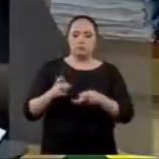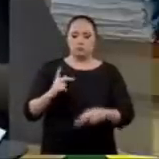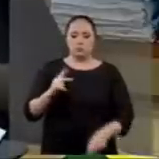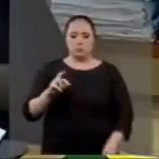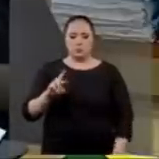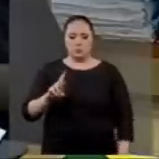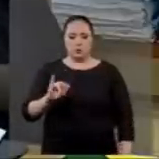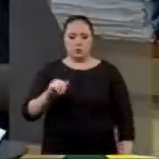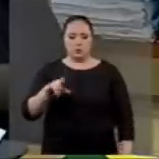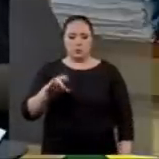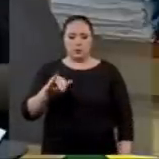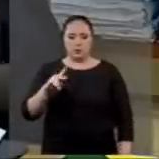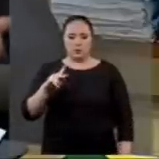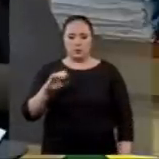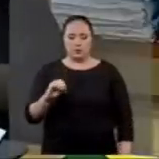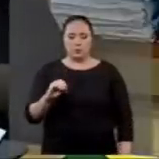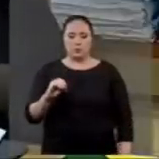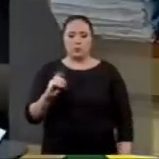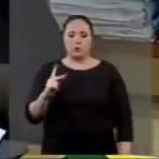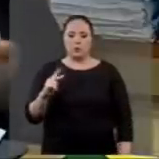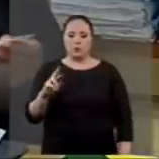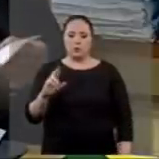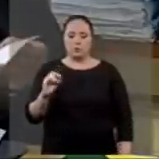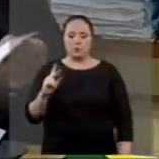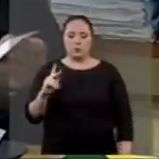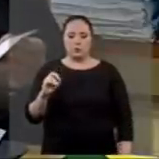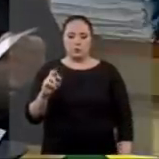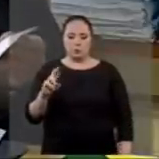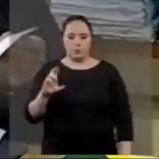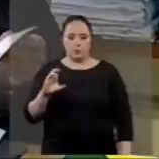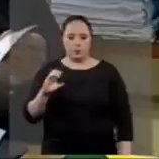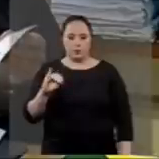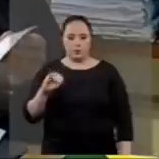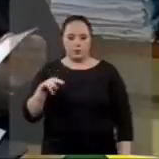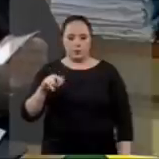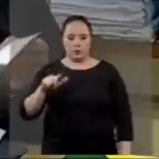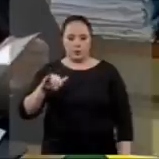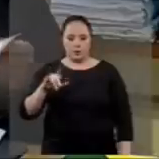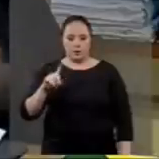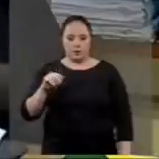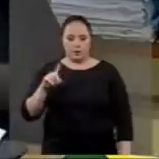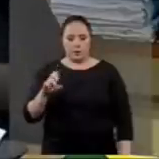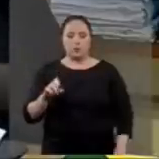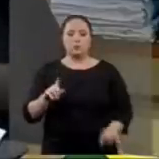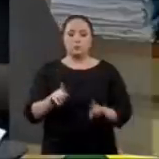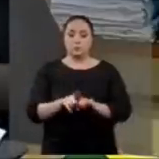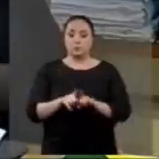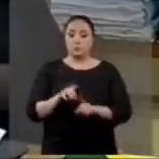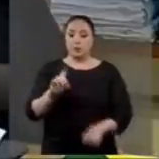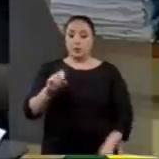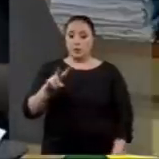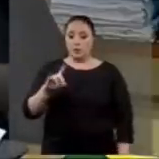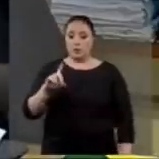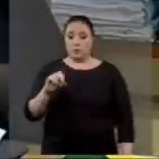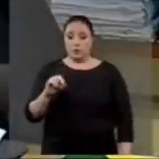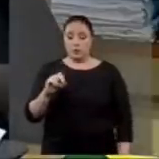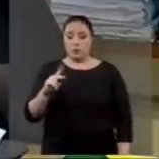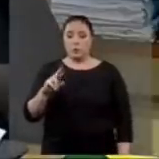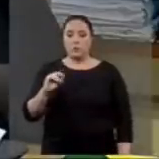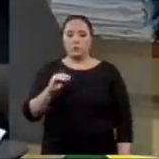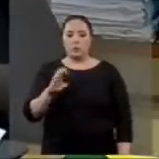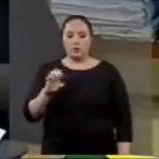da proporcionalidade do devido processo legal, eu vou